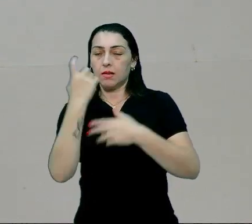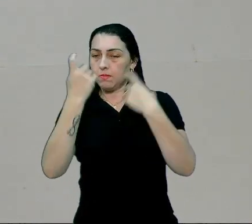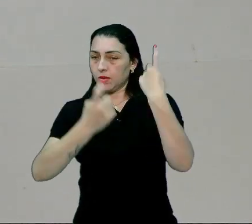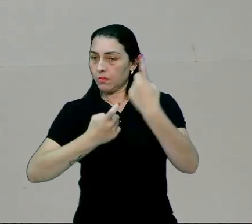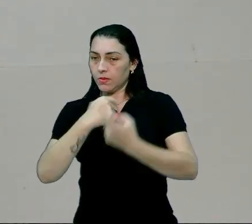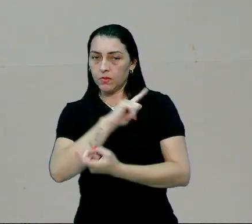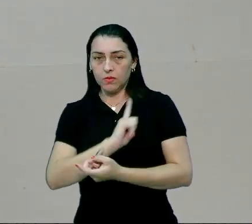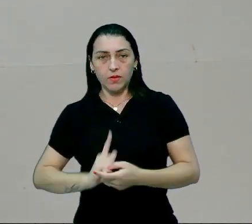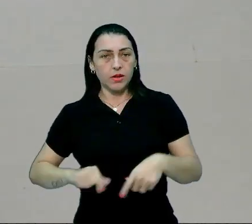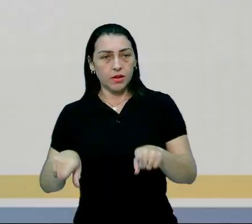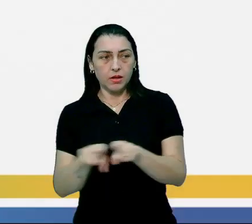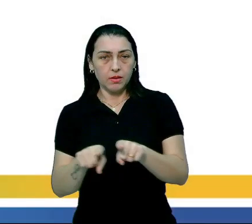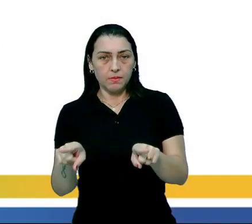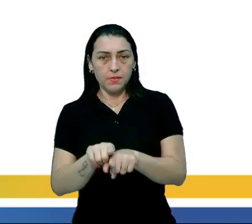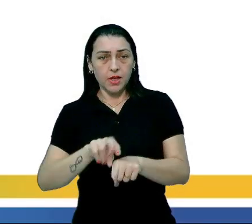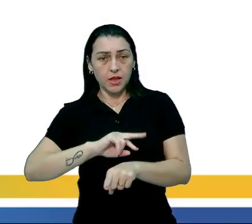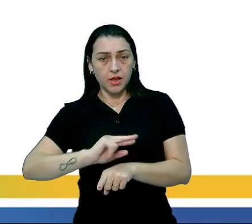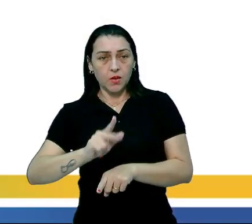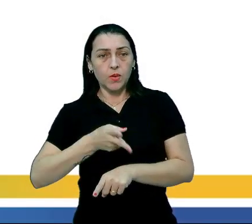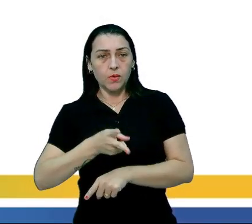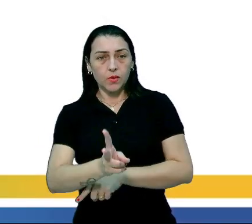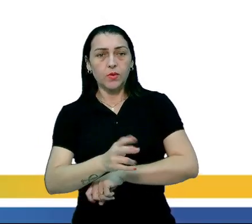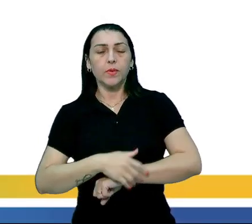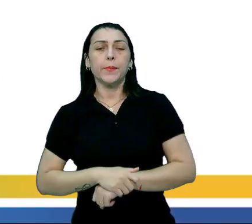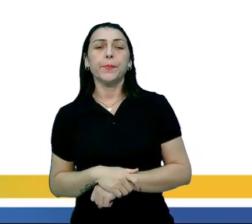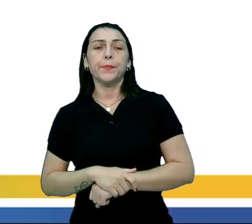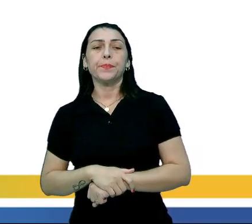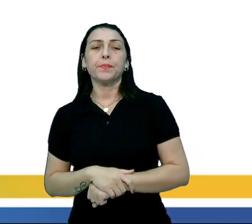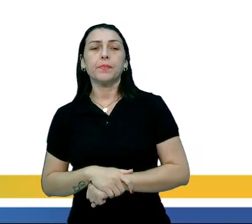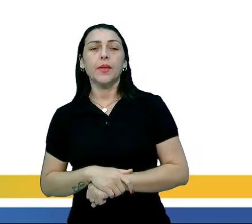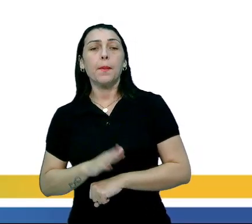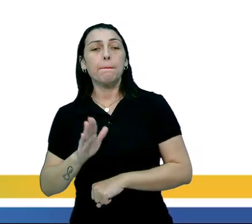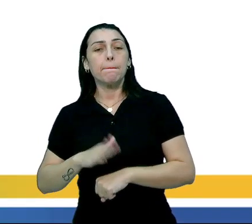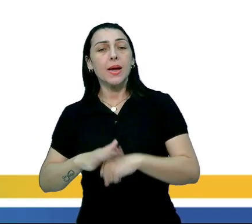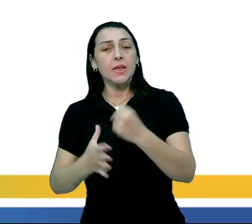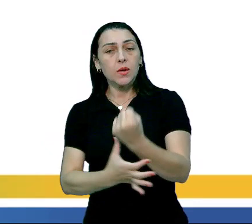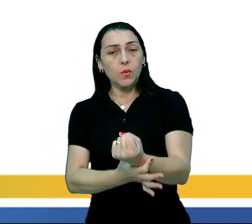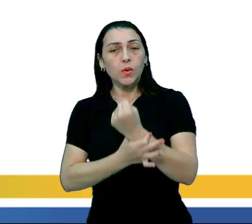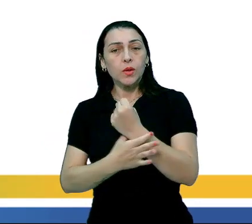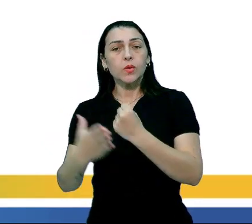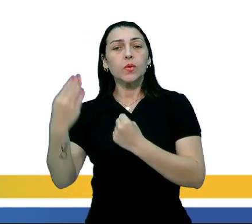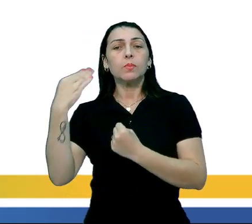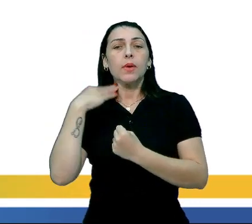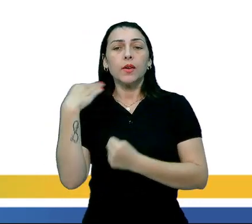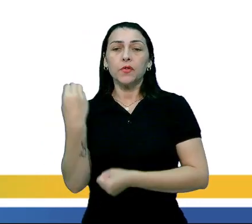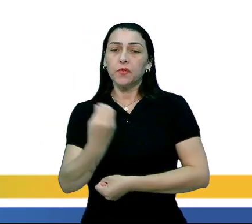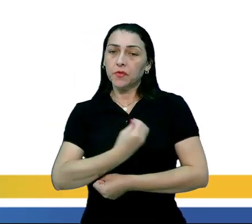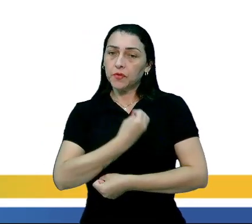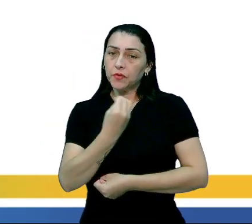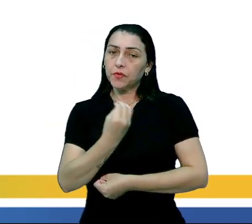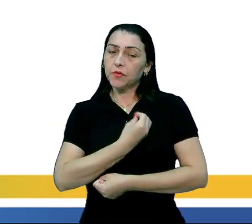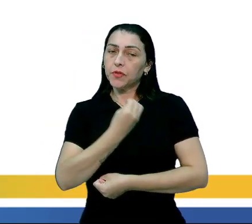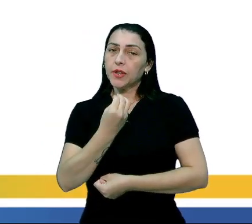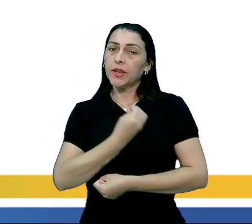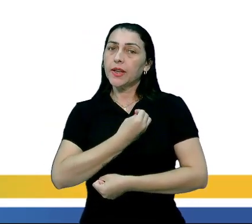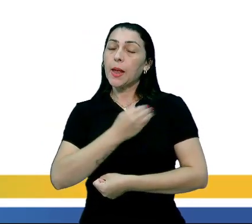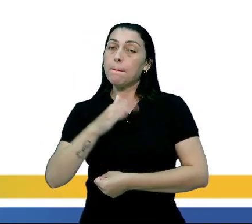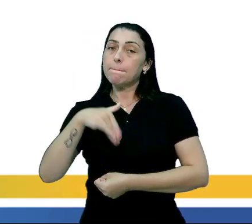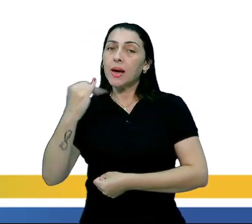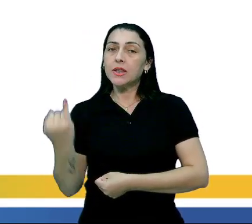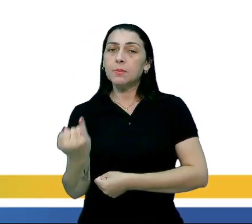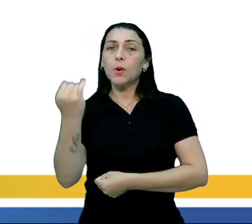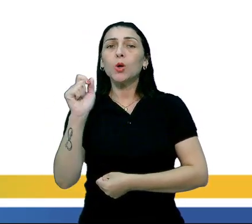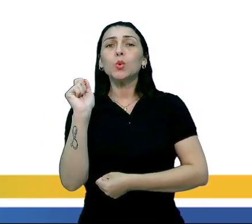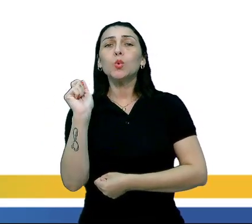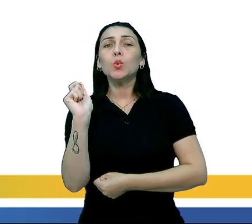nem o governo. E aí ele continua. Por mais segurança nos bancos, a vida vale